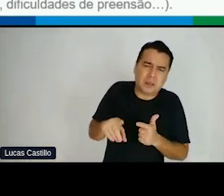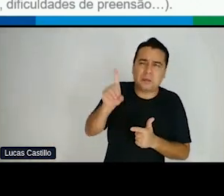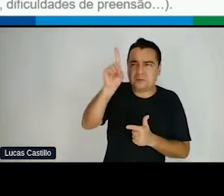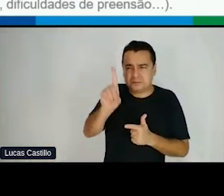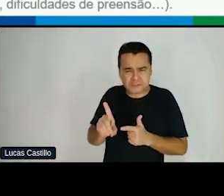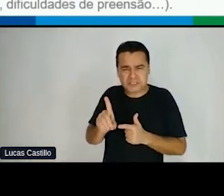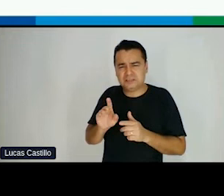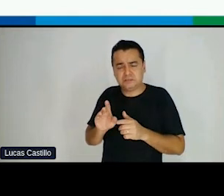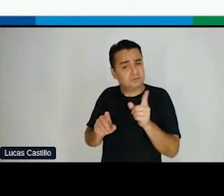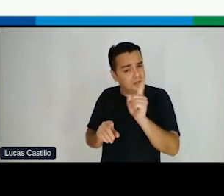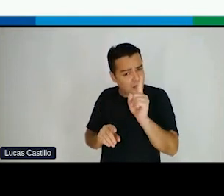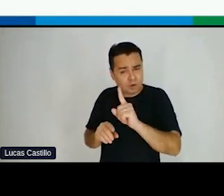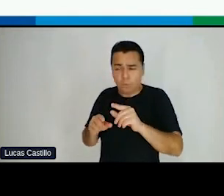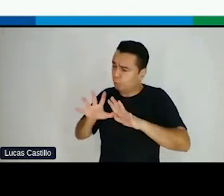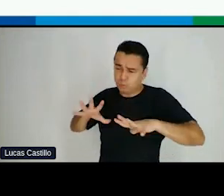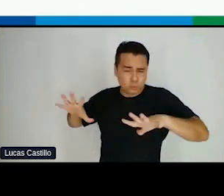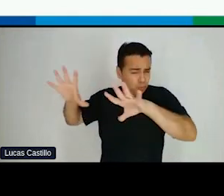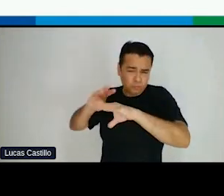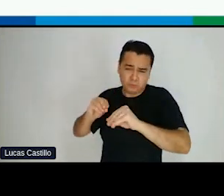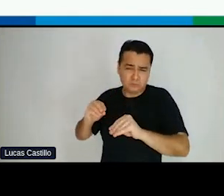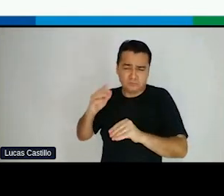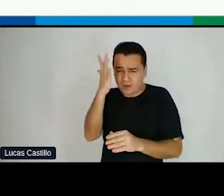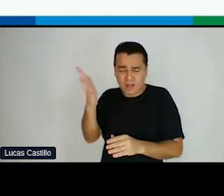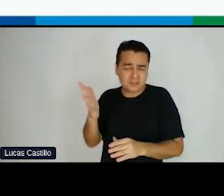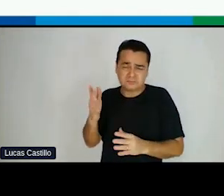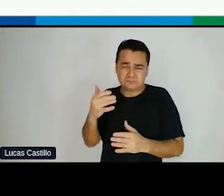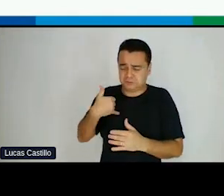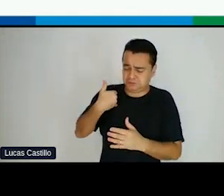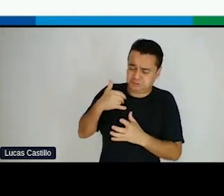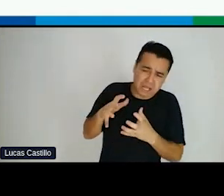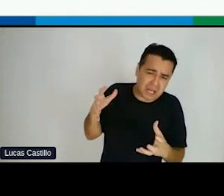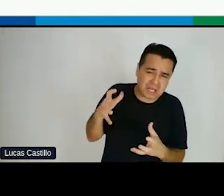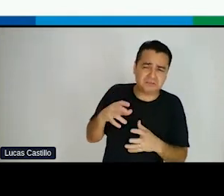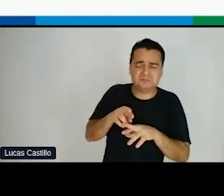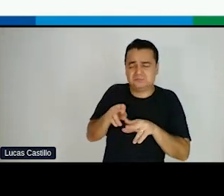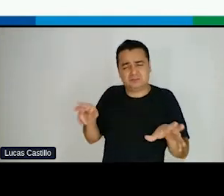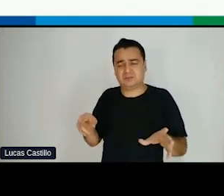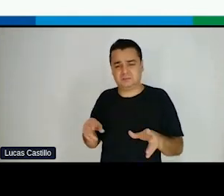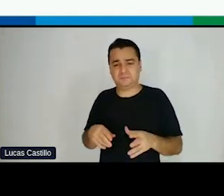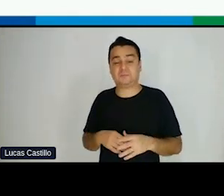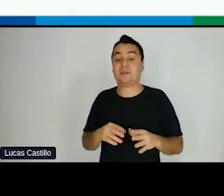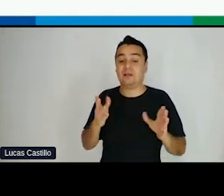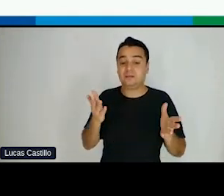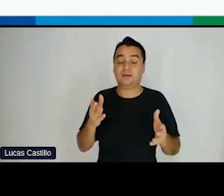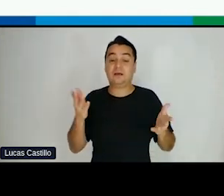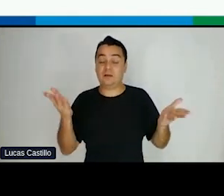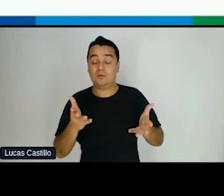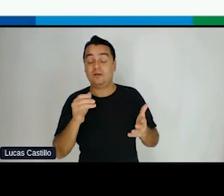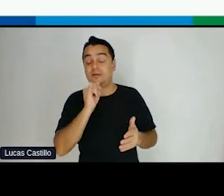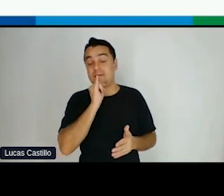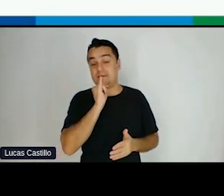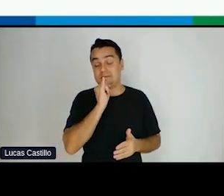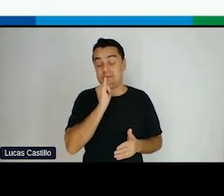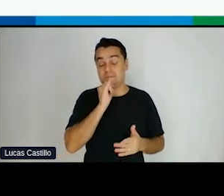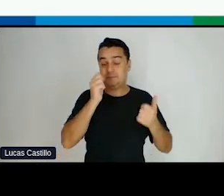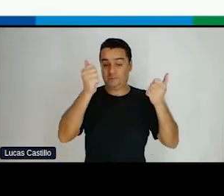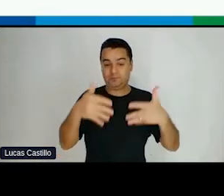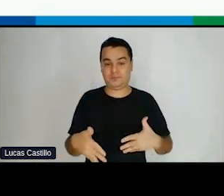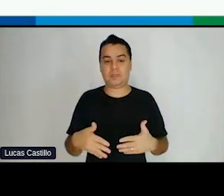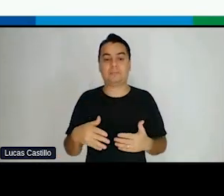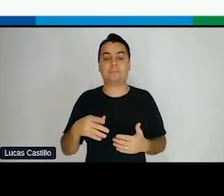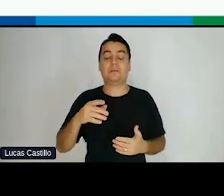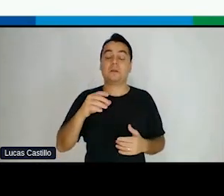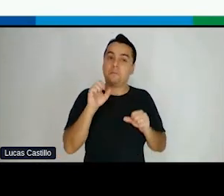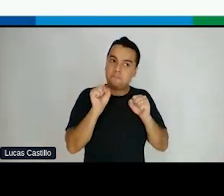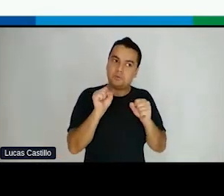acesso. Acessibilidade é para todo mundo, né? Exatamente. Até trazendo um exemplo muito bacana que a gente